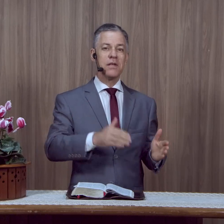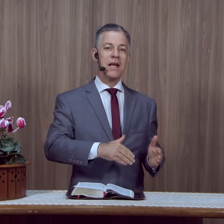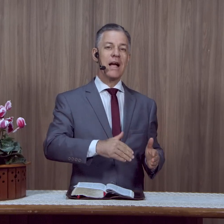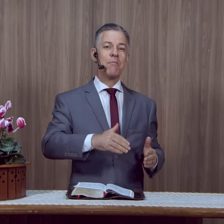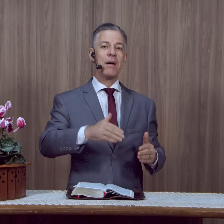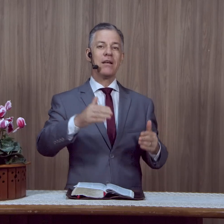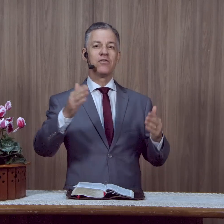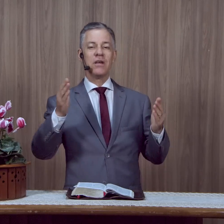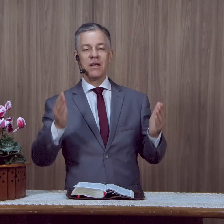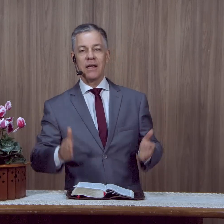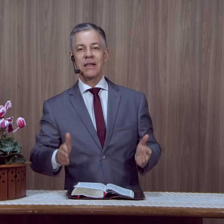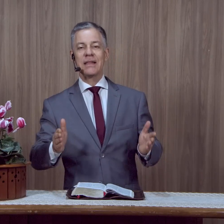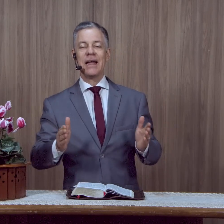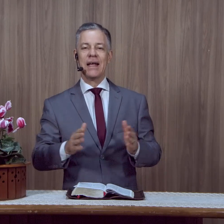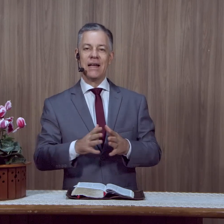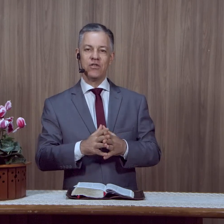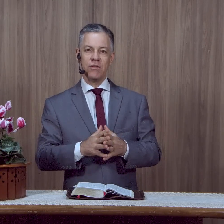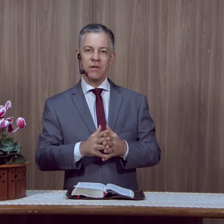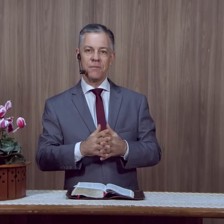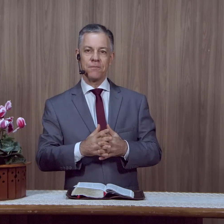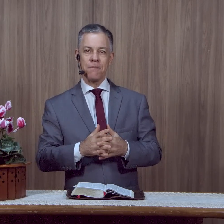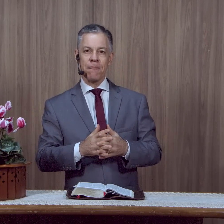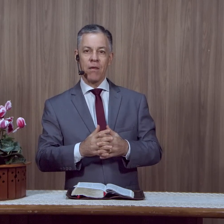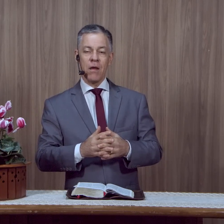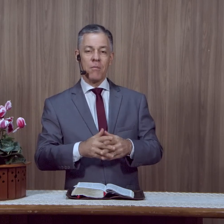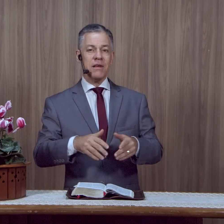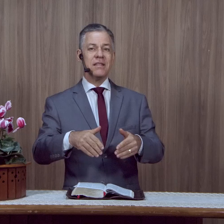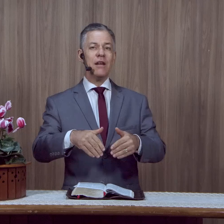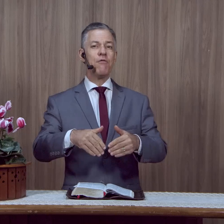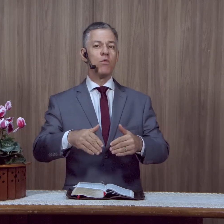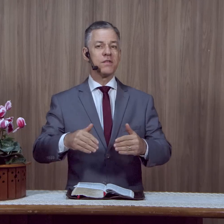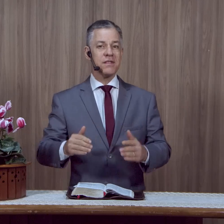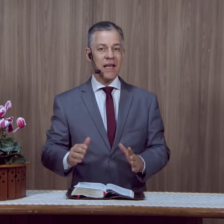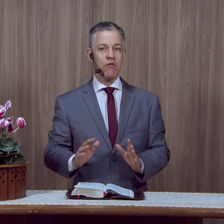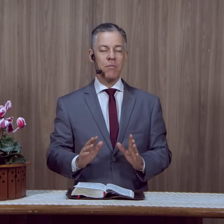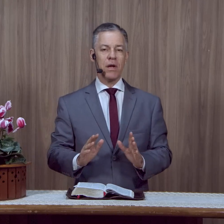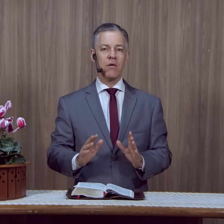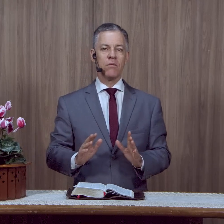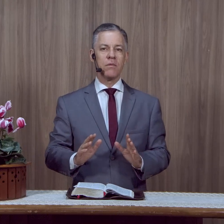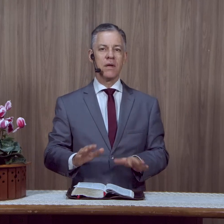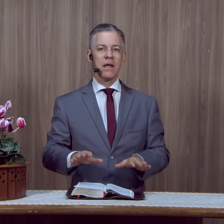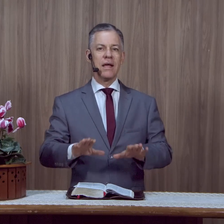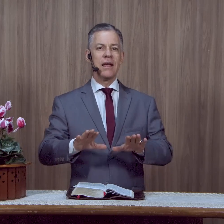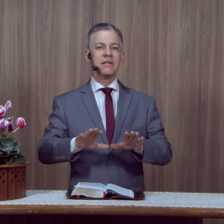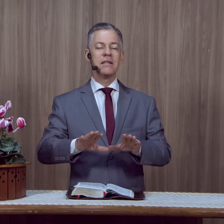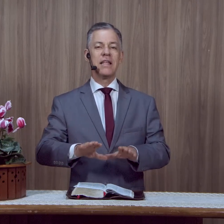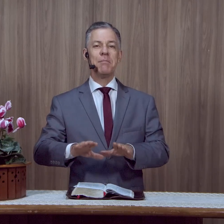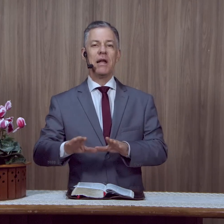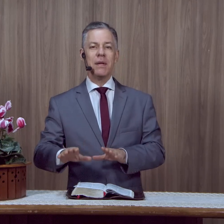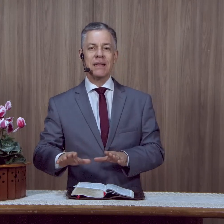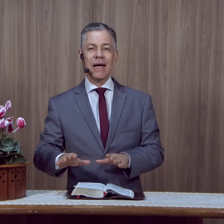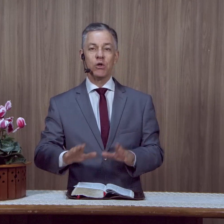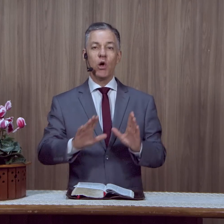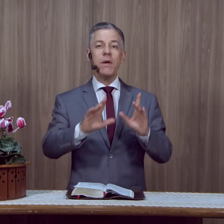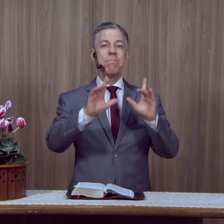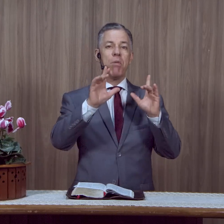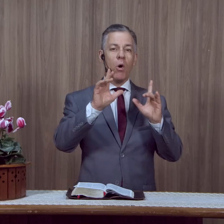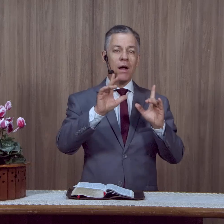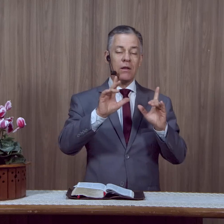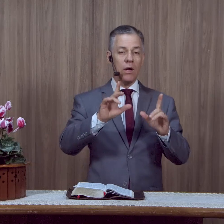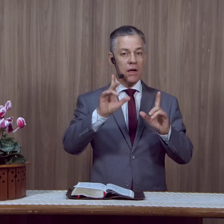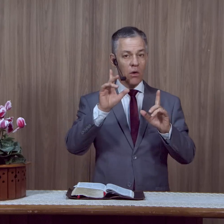ele não seria capaz de quitar aquela dívida. Mas se ele for um servo hebreu, esse tempo é limitado.